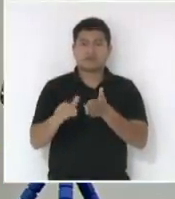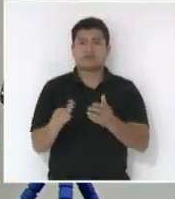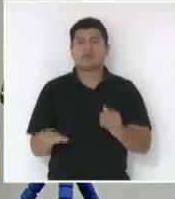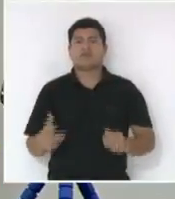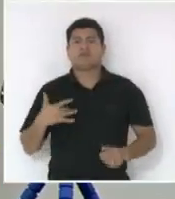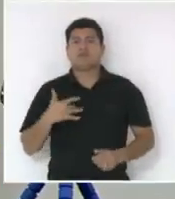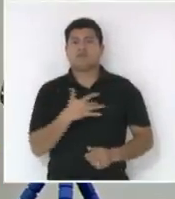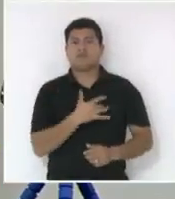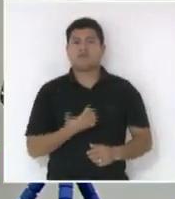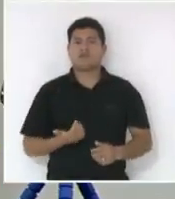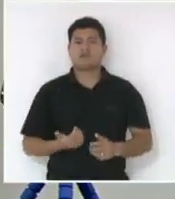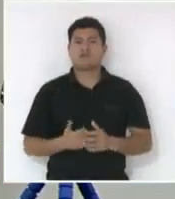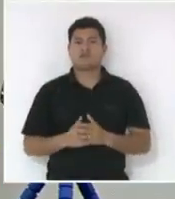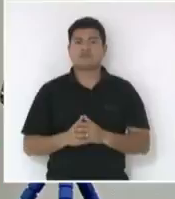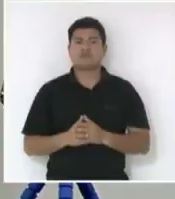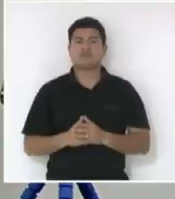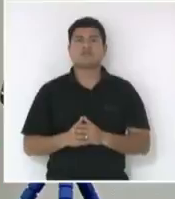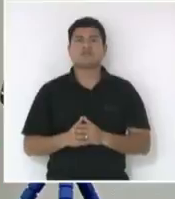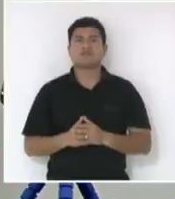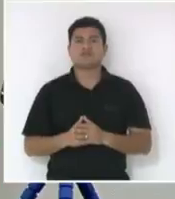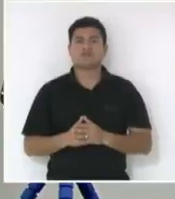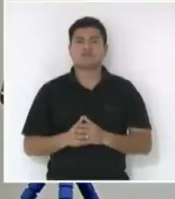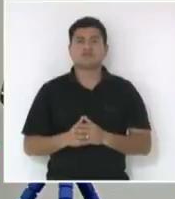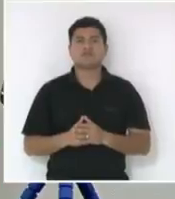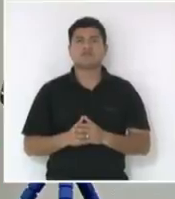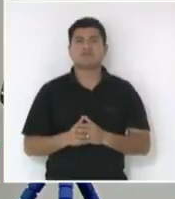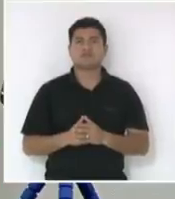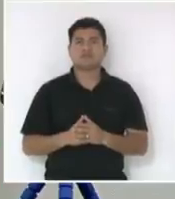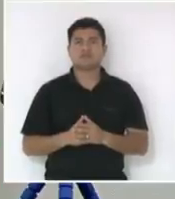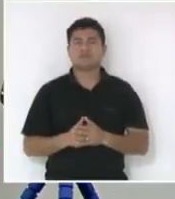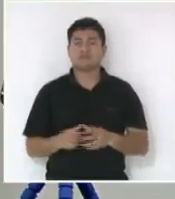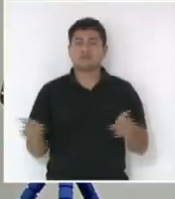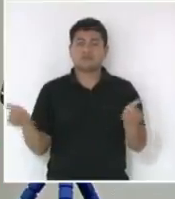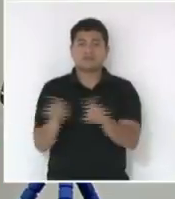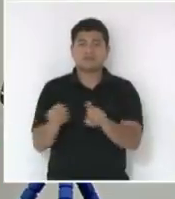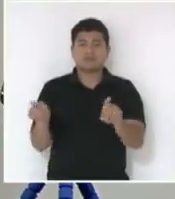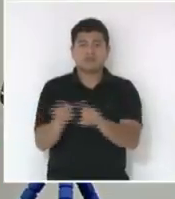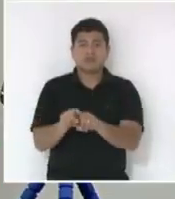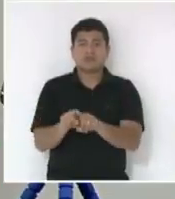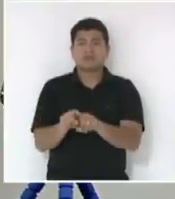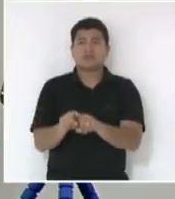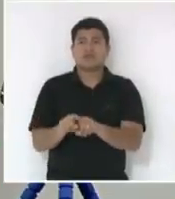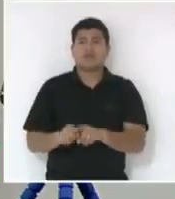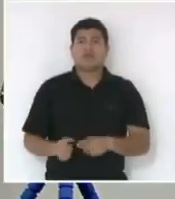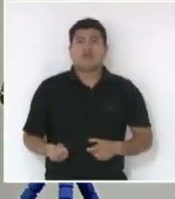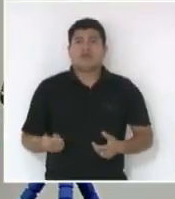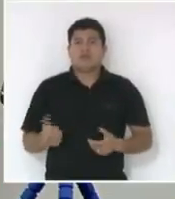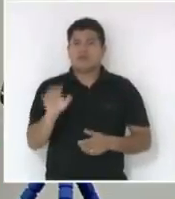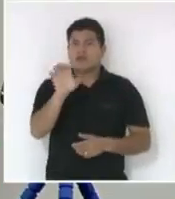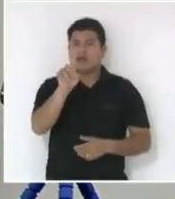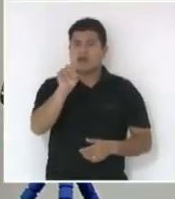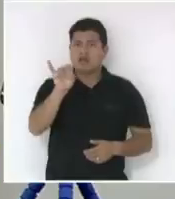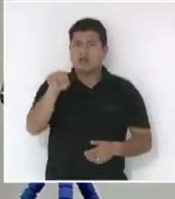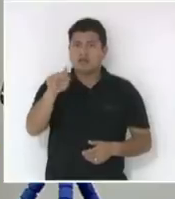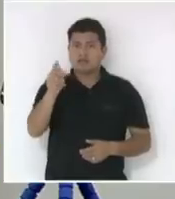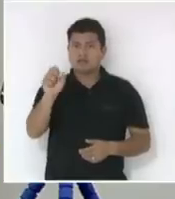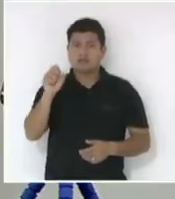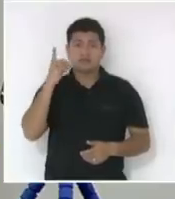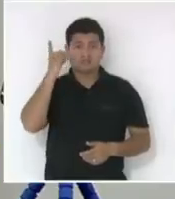Catarina, e também o deputado federal Edinho Bez, que passou por aquele